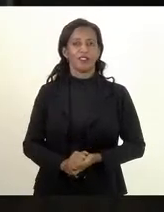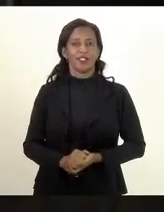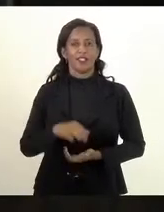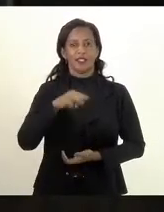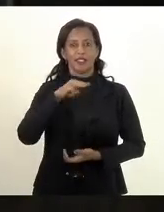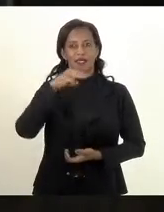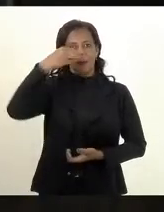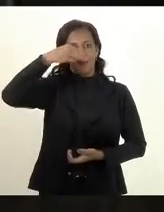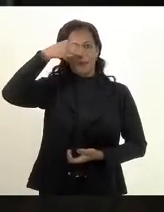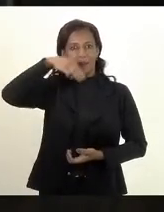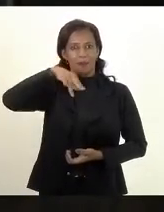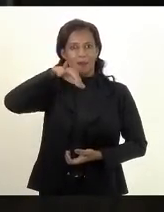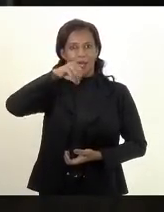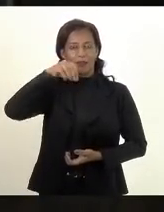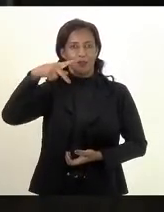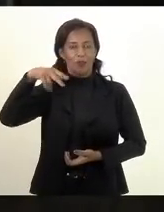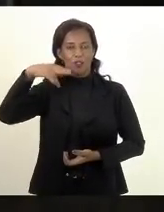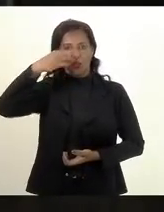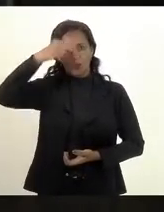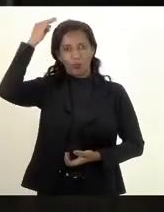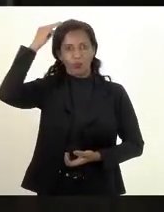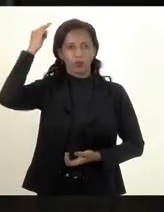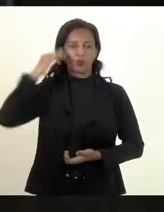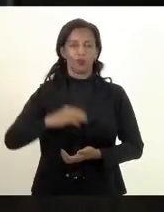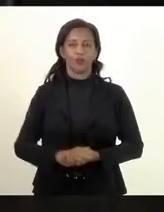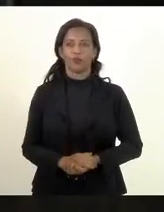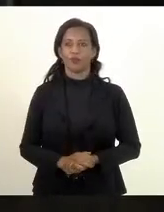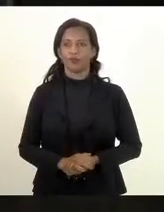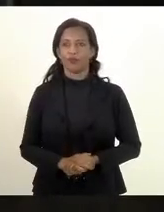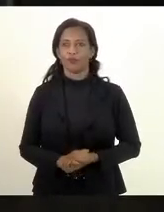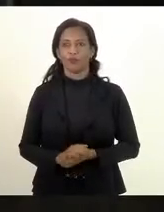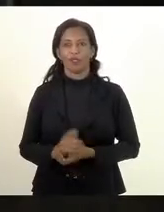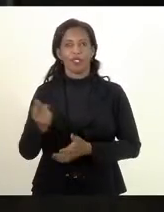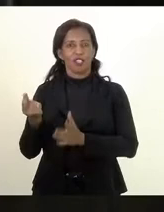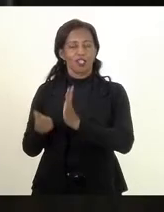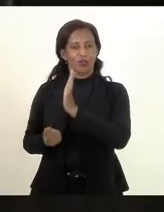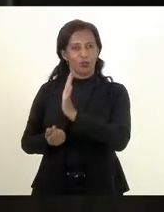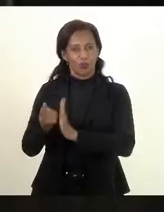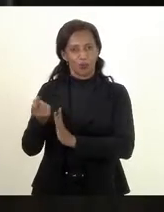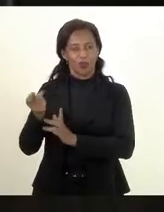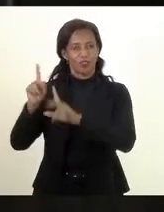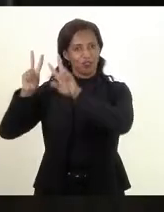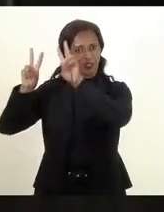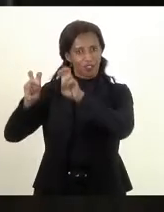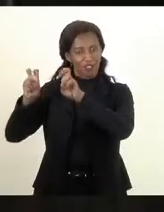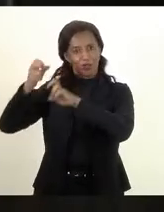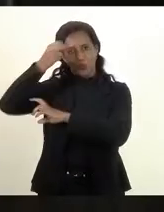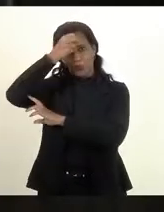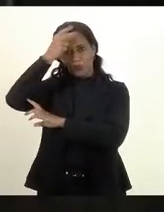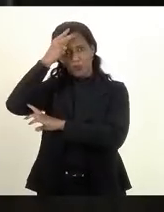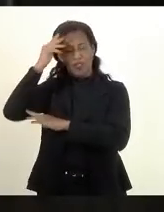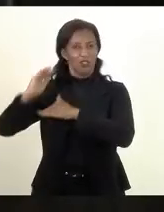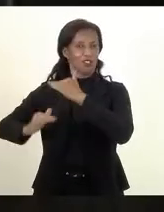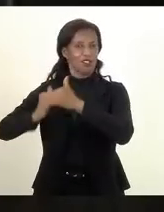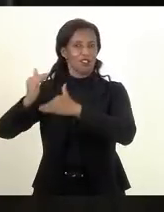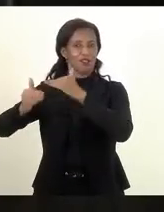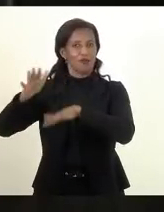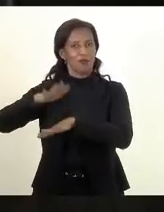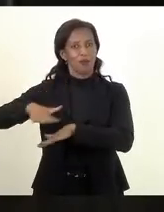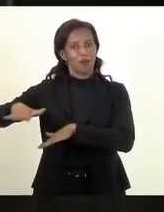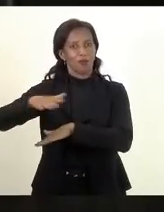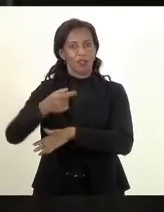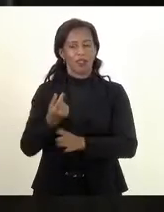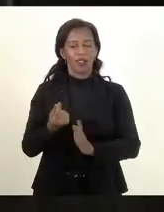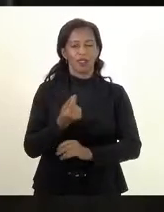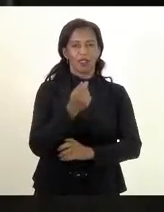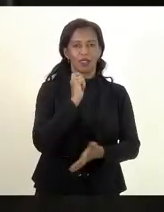Pacheco, pendente de parecer das comissões de Constituição e Justiça, de Economia, Indústria e Comércio, de Assuntos Municipais e Desenvolvimentos Regionais, Tributação